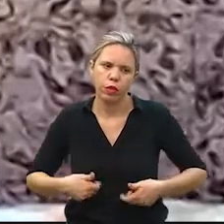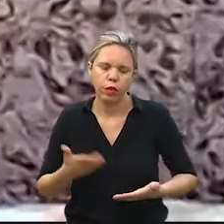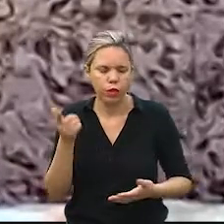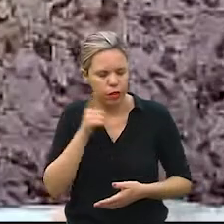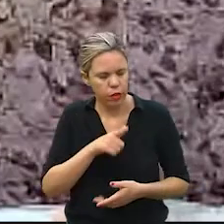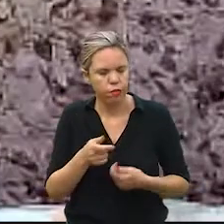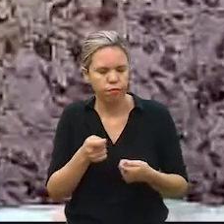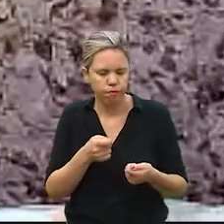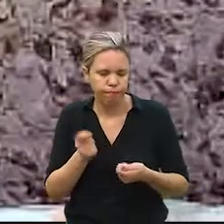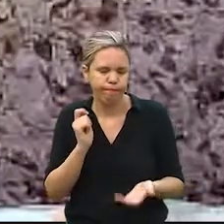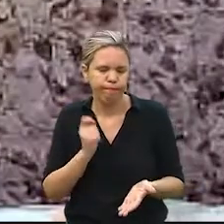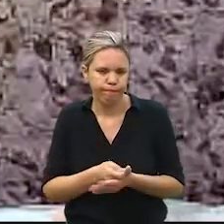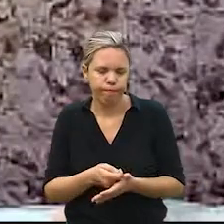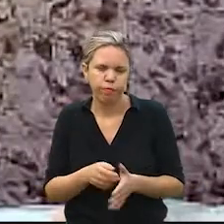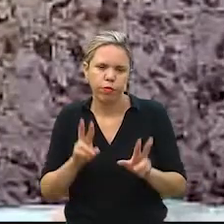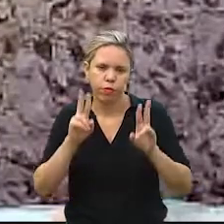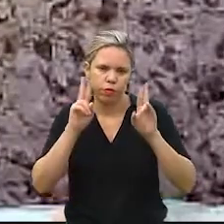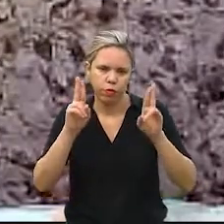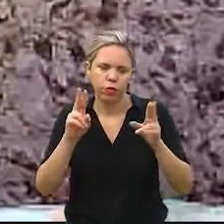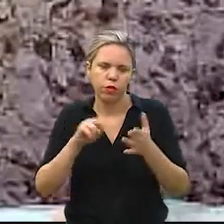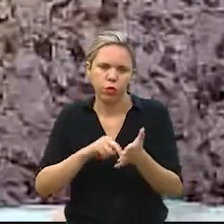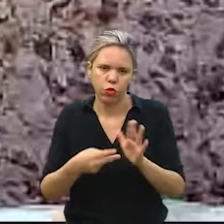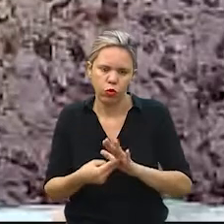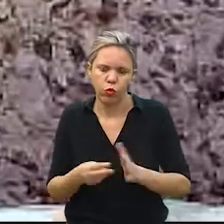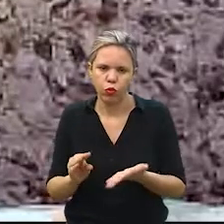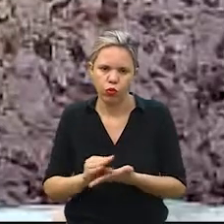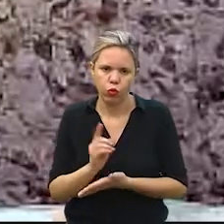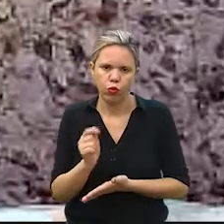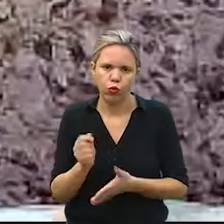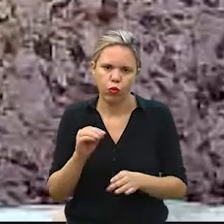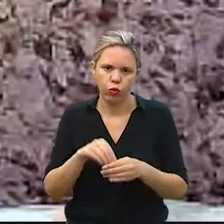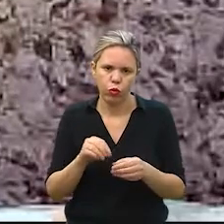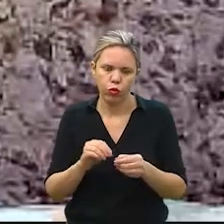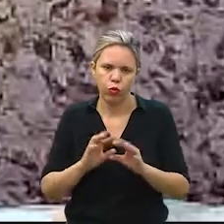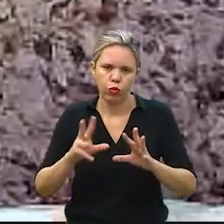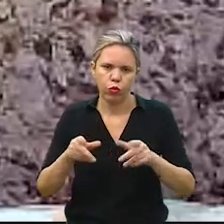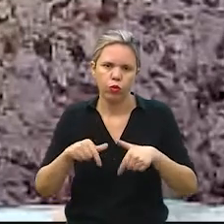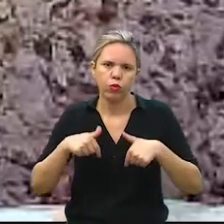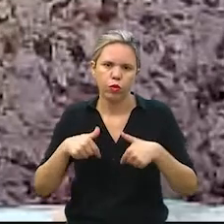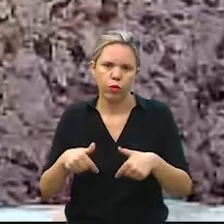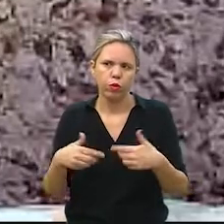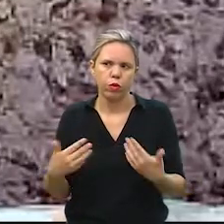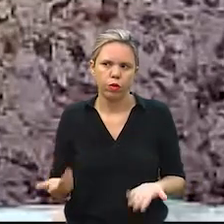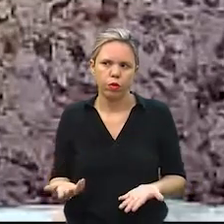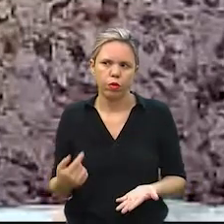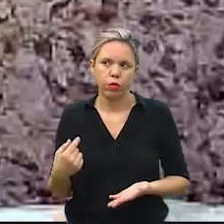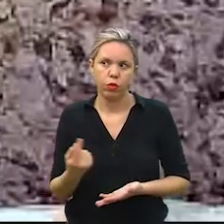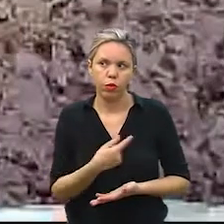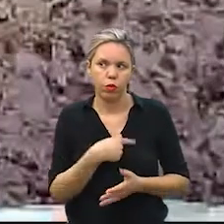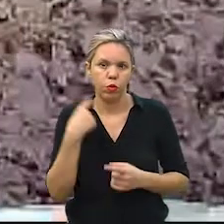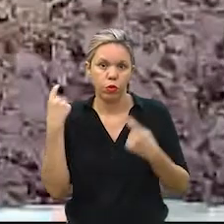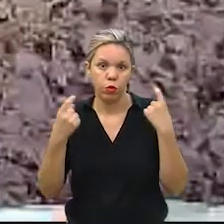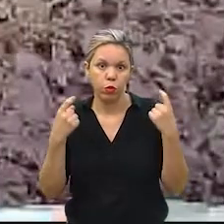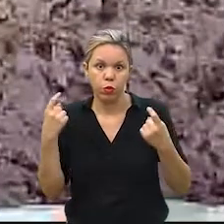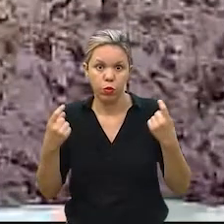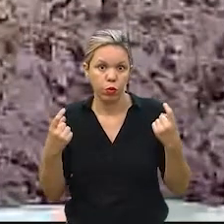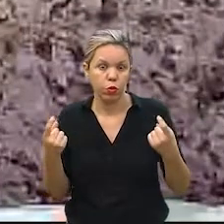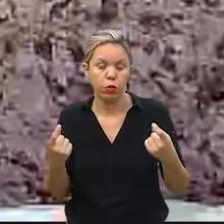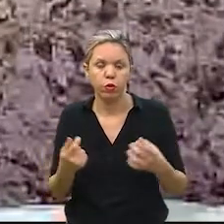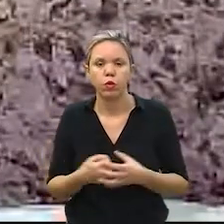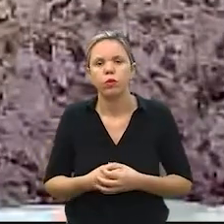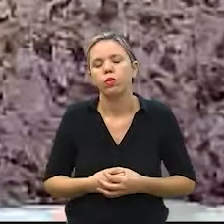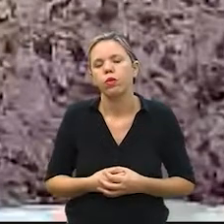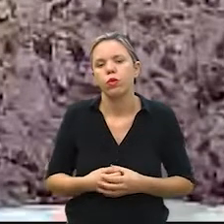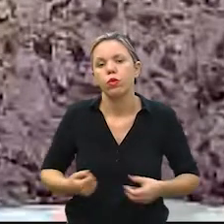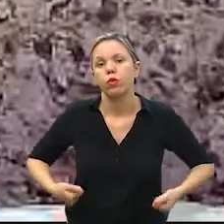conseguindo, no que diz respeito ao orçamento, realizar todos os empenhos. A nossa preocupação é